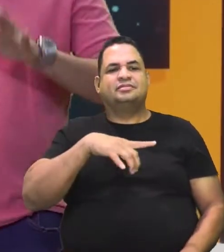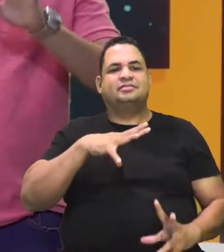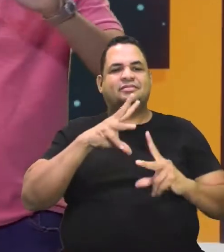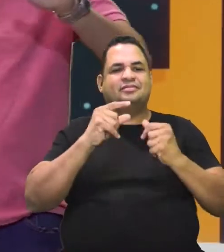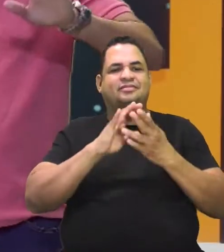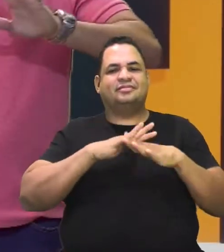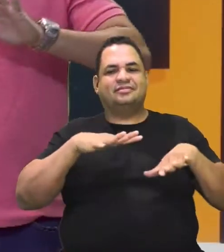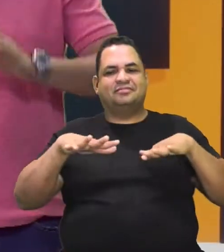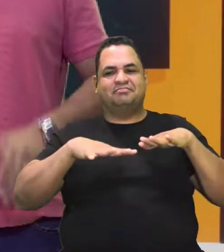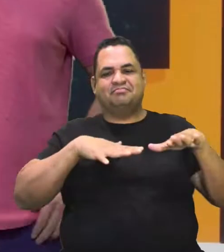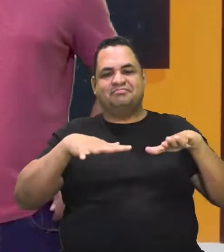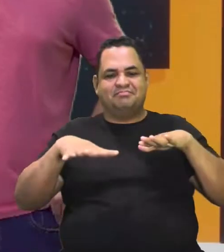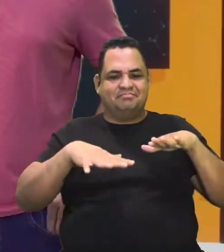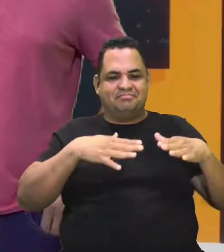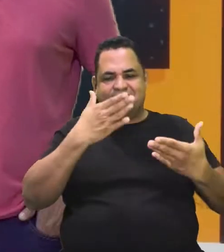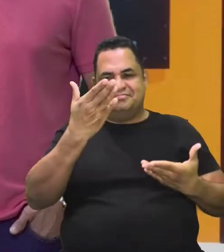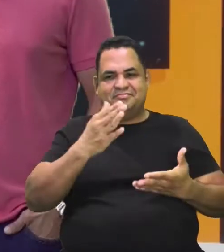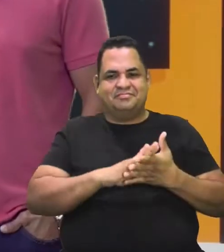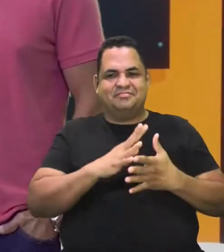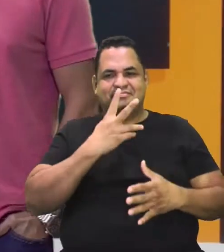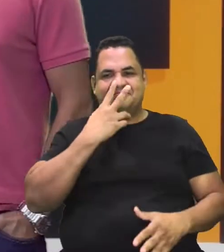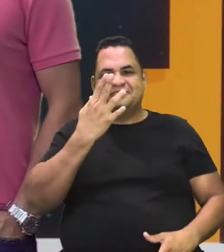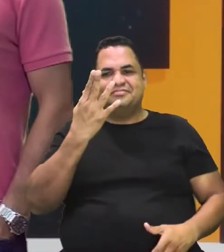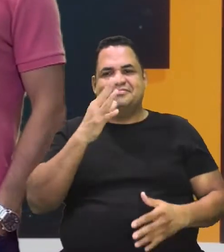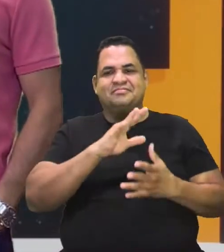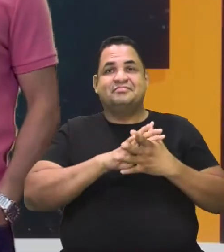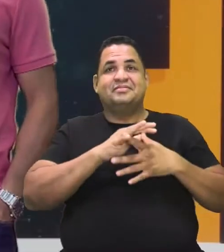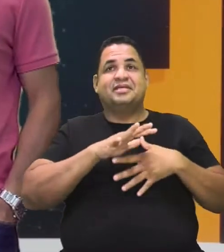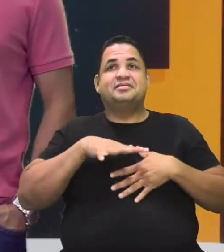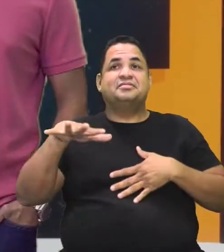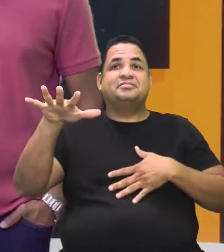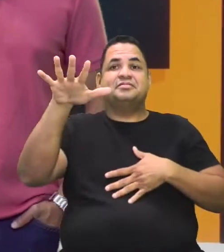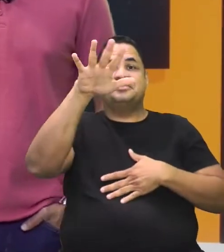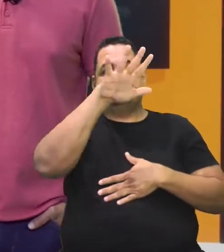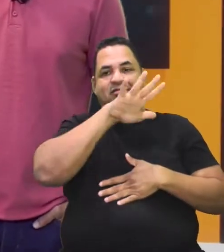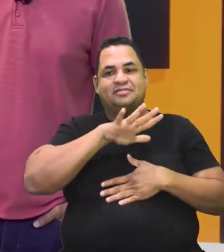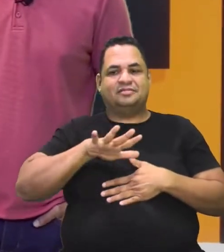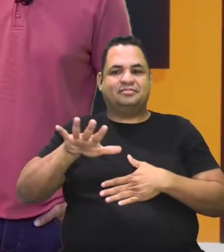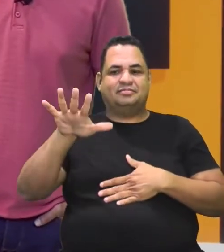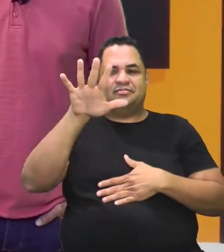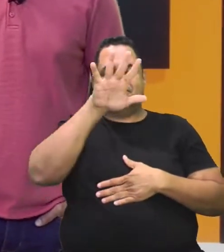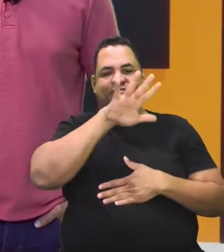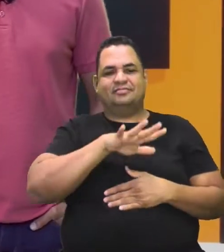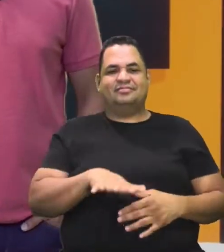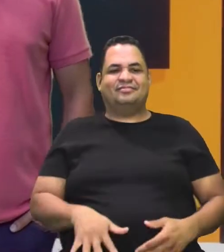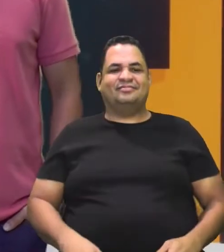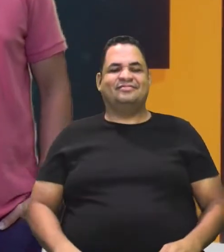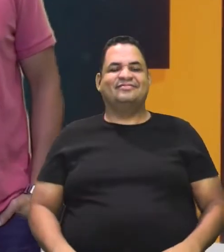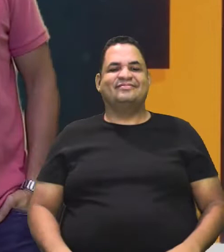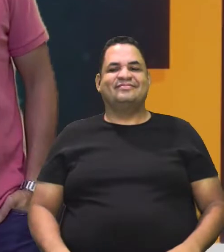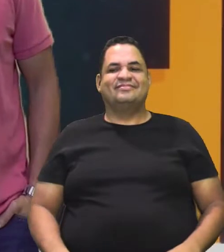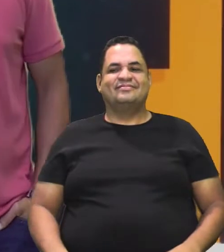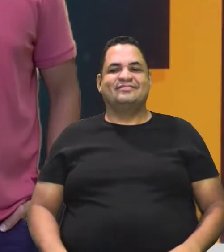uma movimentação aí. Parece que estamos no espaço. Né? Hashtag amei, ó. E